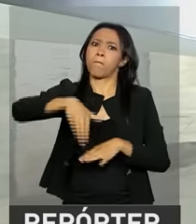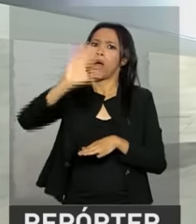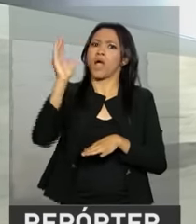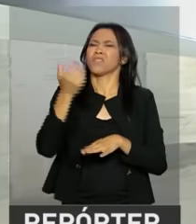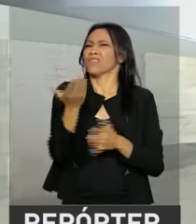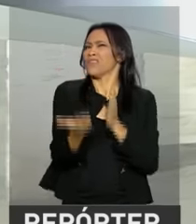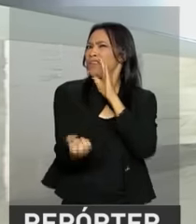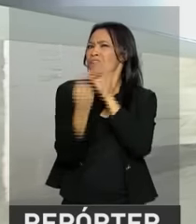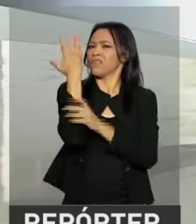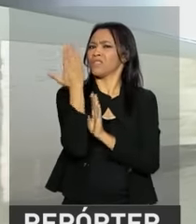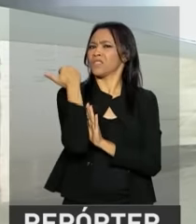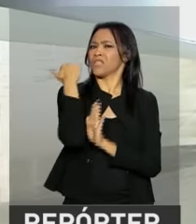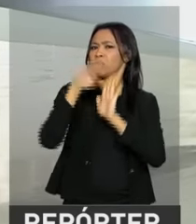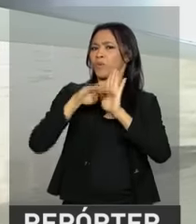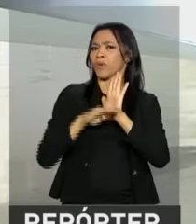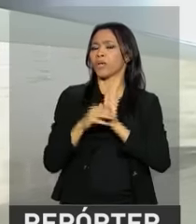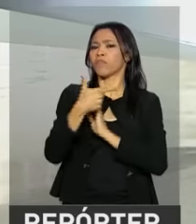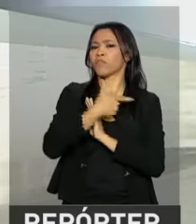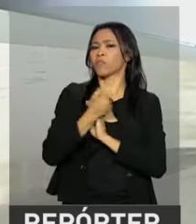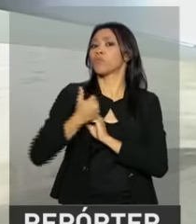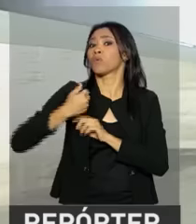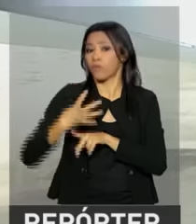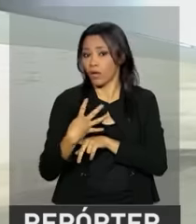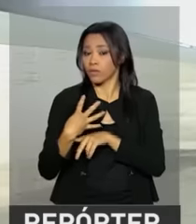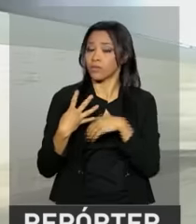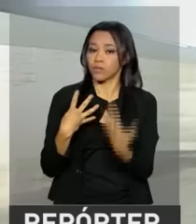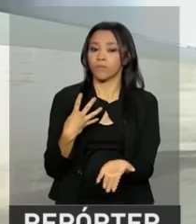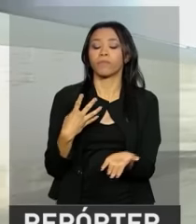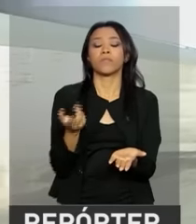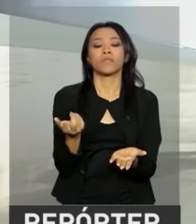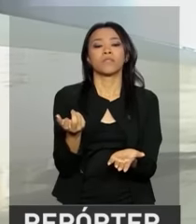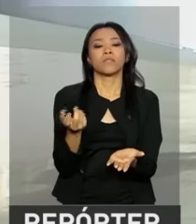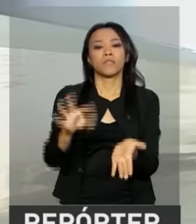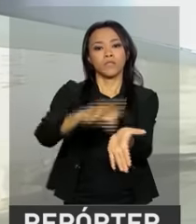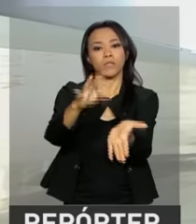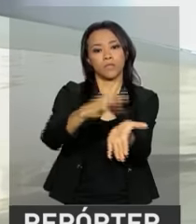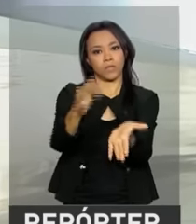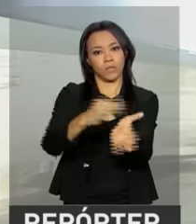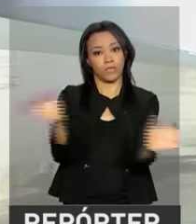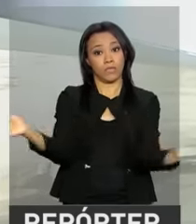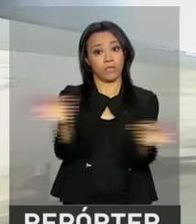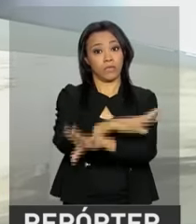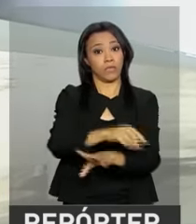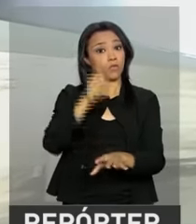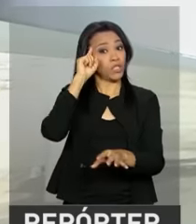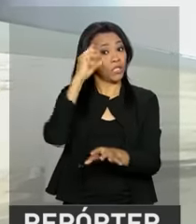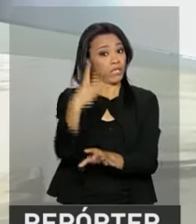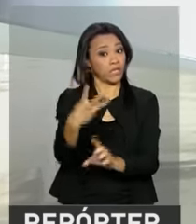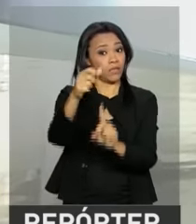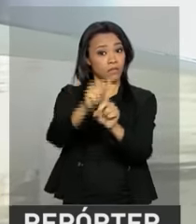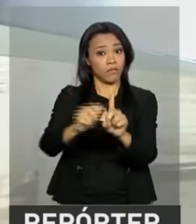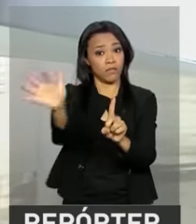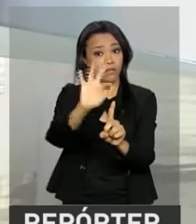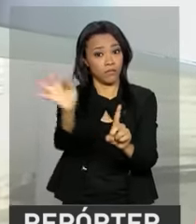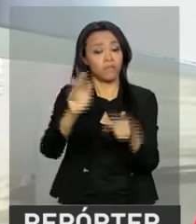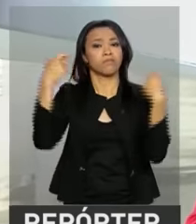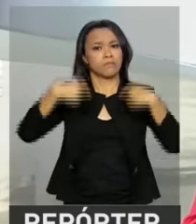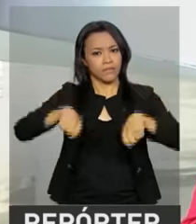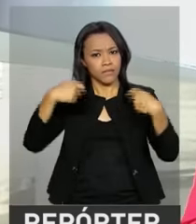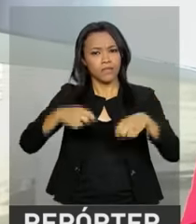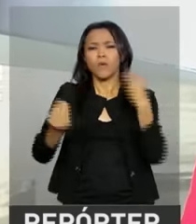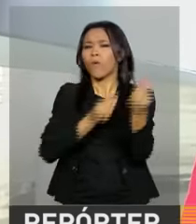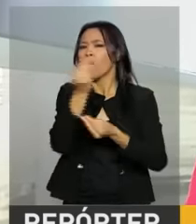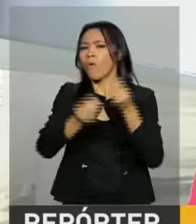do programa em 2004. As inscrições terminam em 3 de fevereiro e devem ser feitas